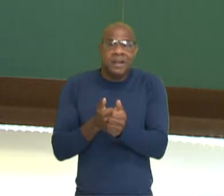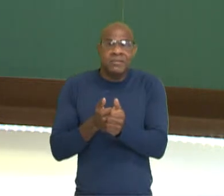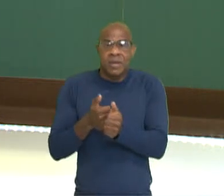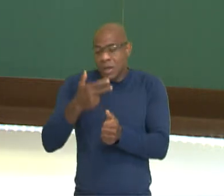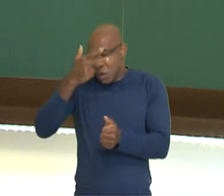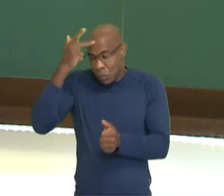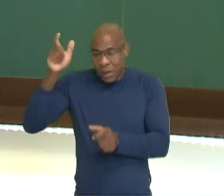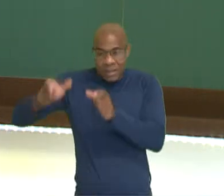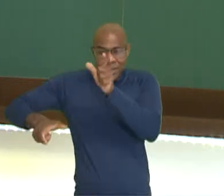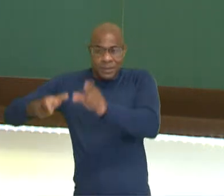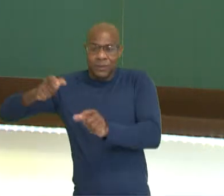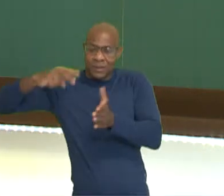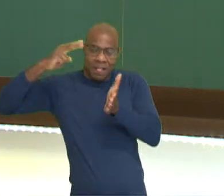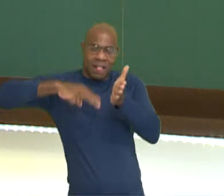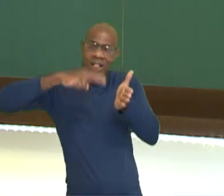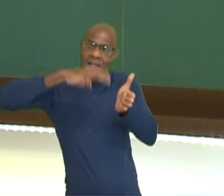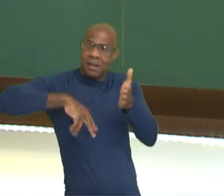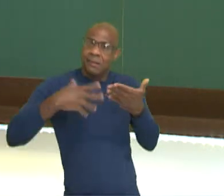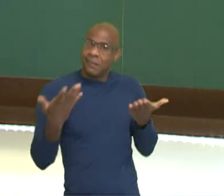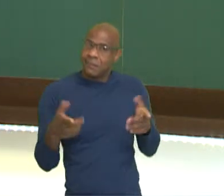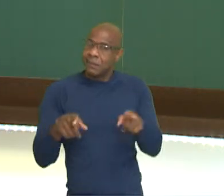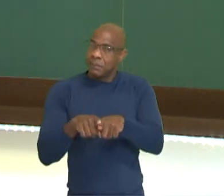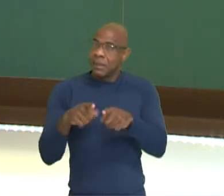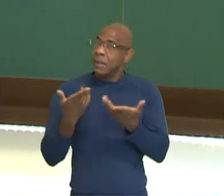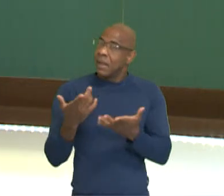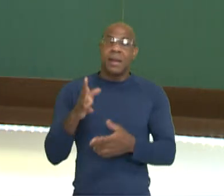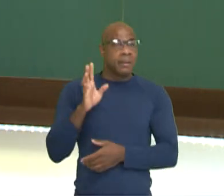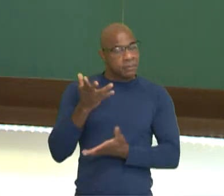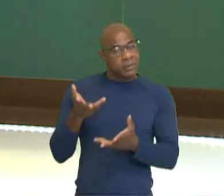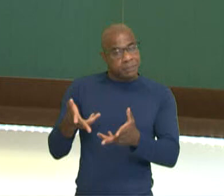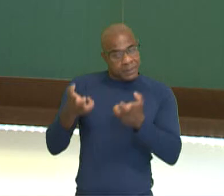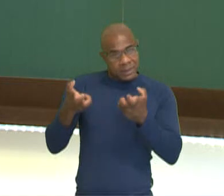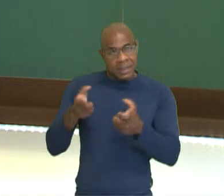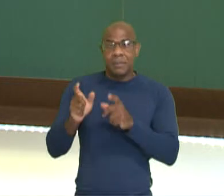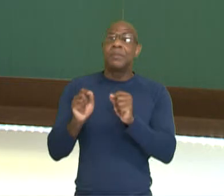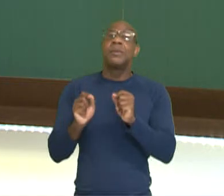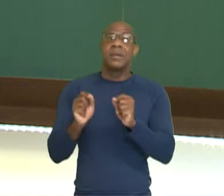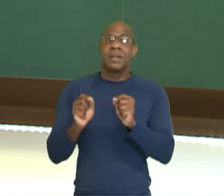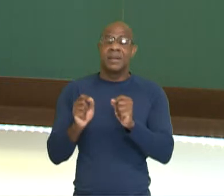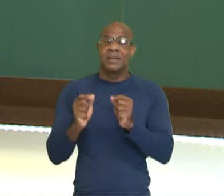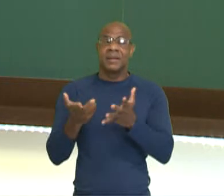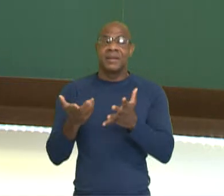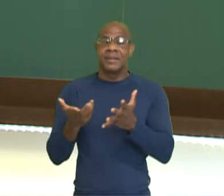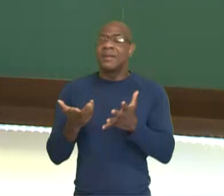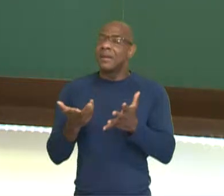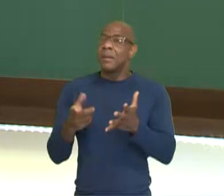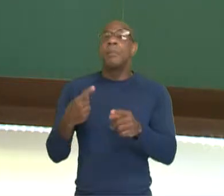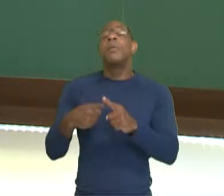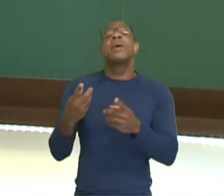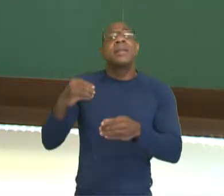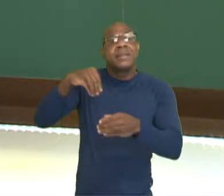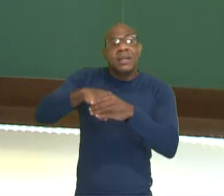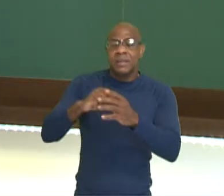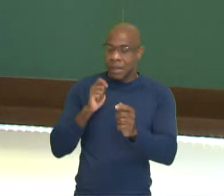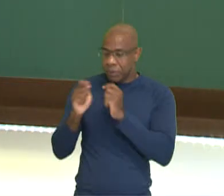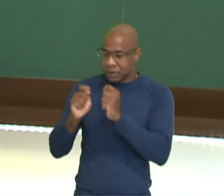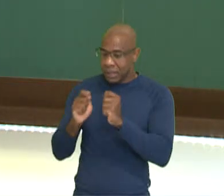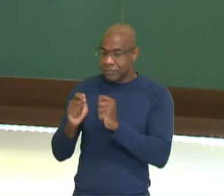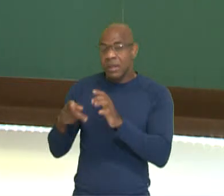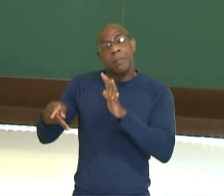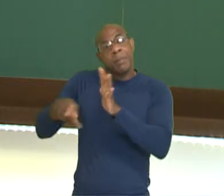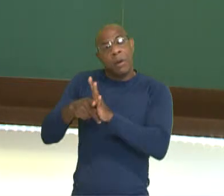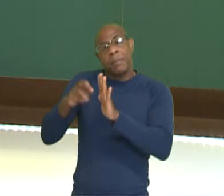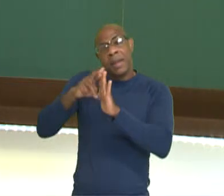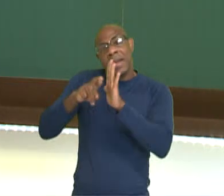leitor. É bacana explorar esse recurso porque uma reportagem é do segmento jornalístico. Além